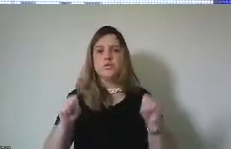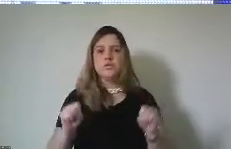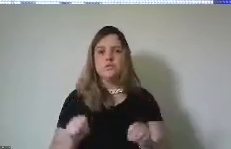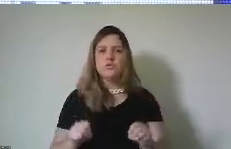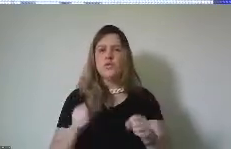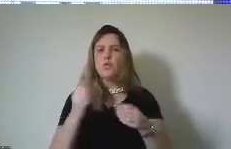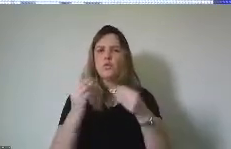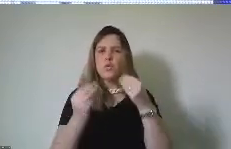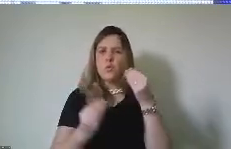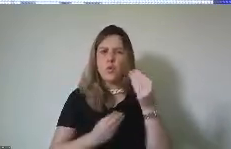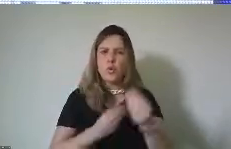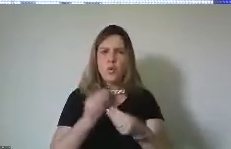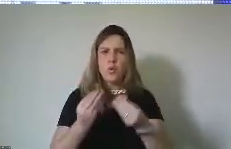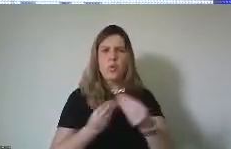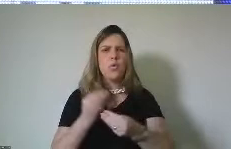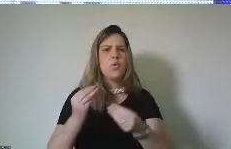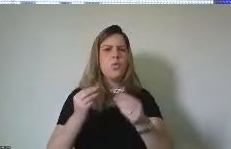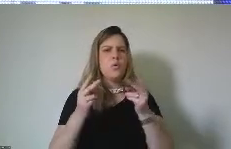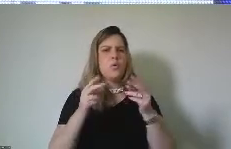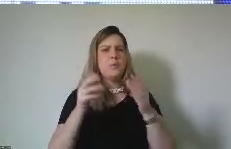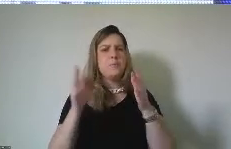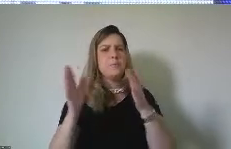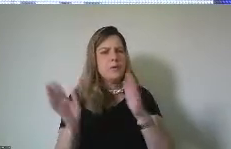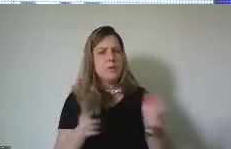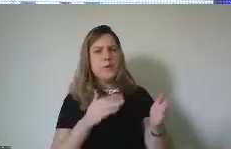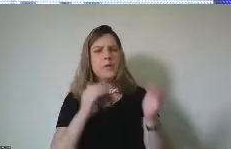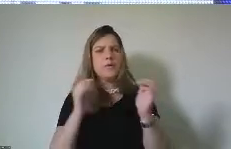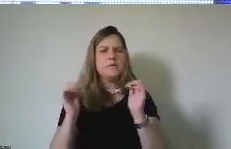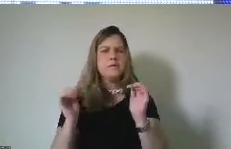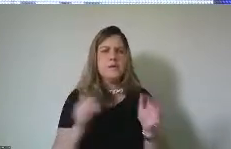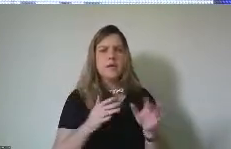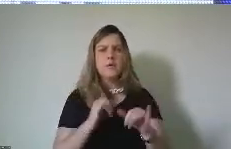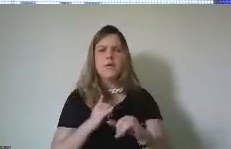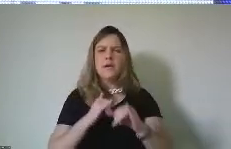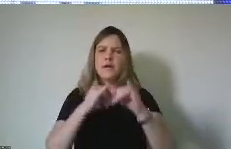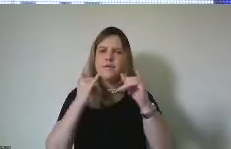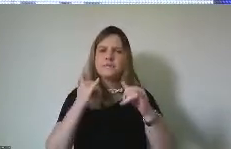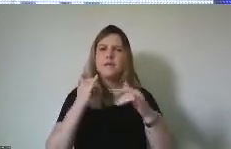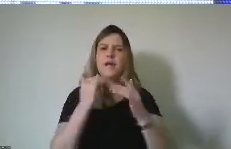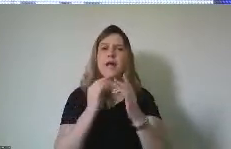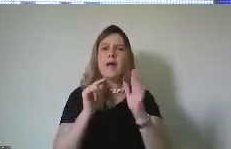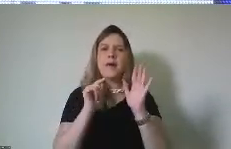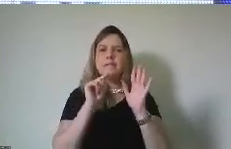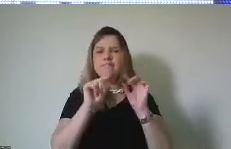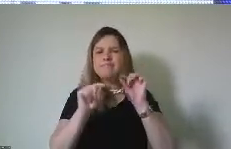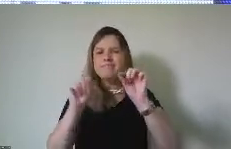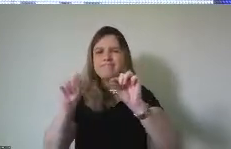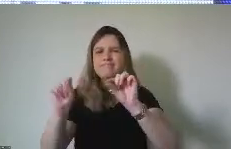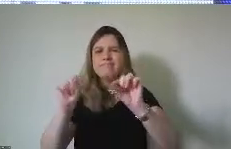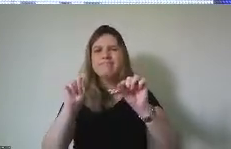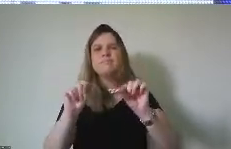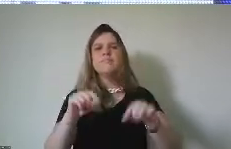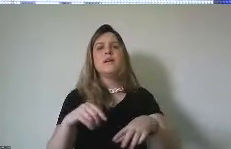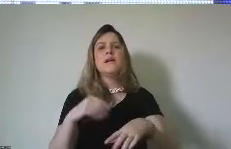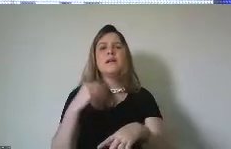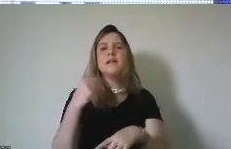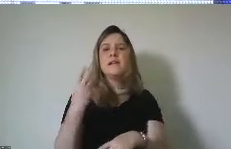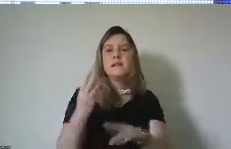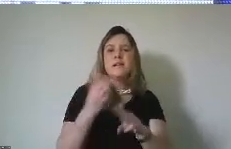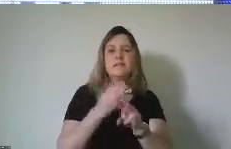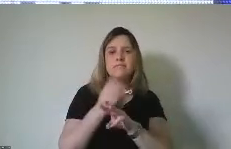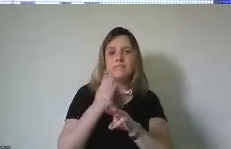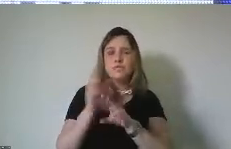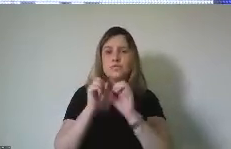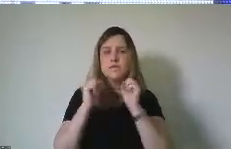consumo de ponta produção de energia na hora que a ponta é a máxima ele sejam transladados para o sistema como um todo